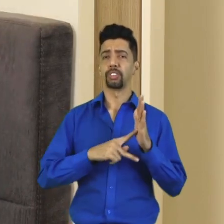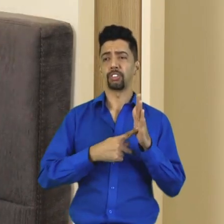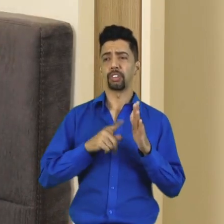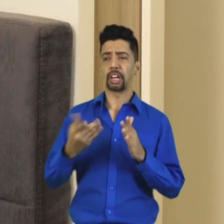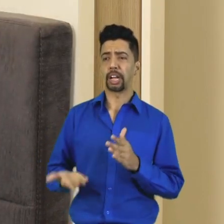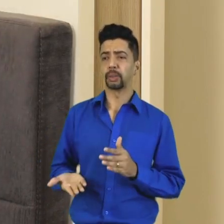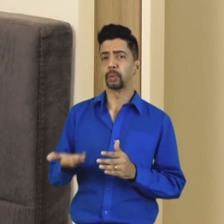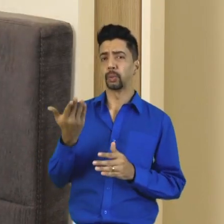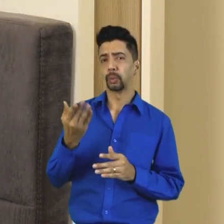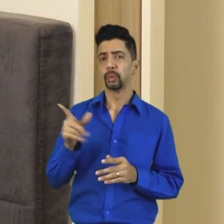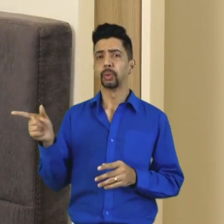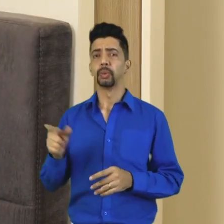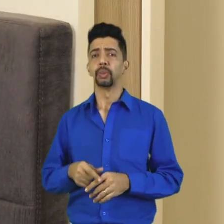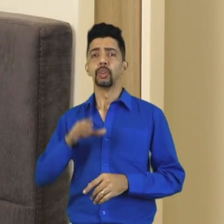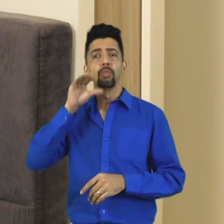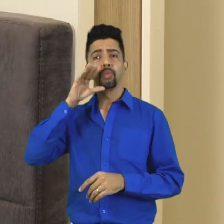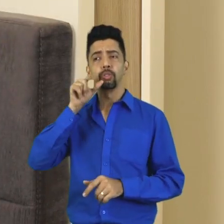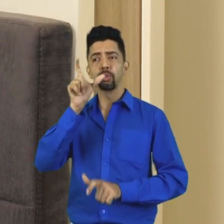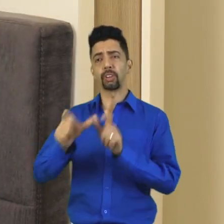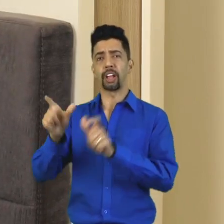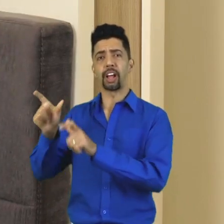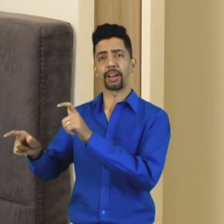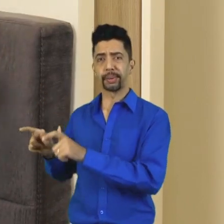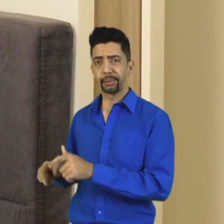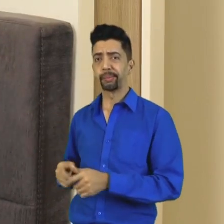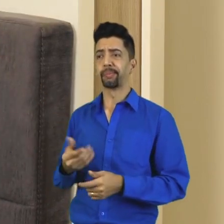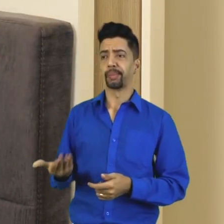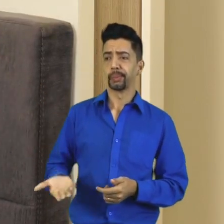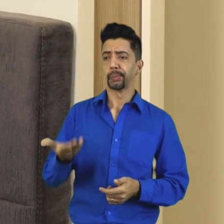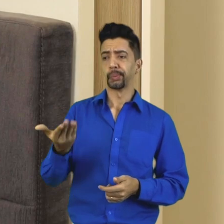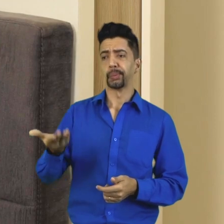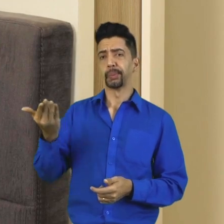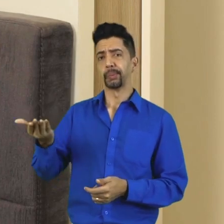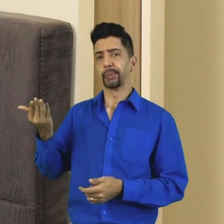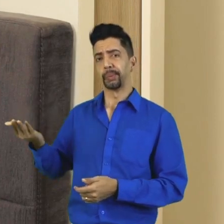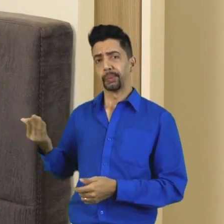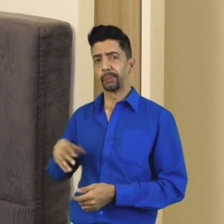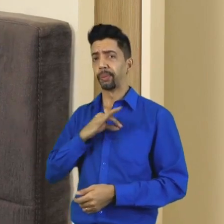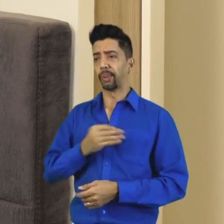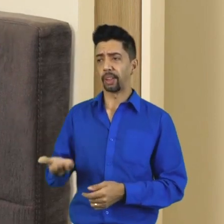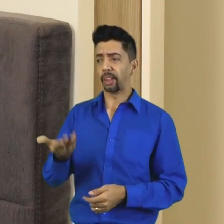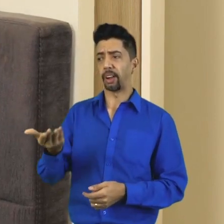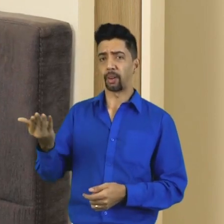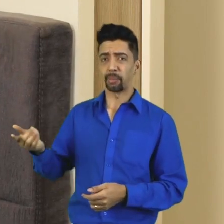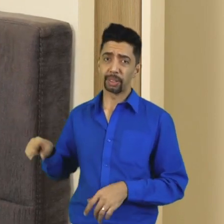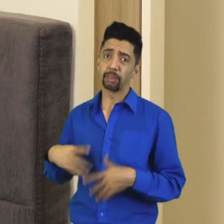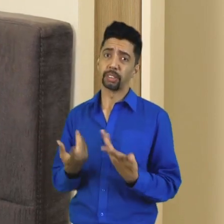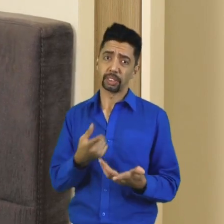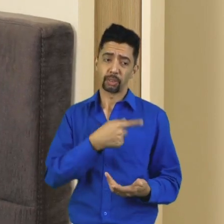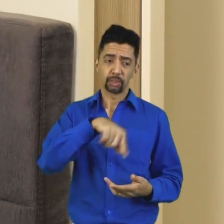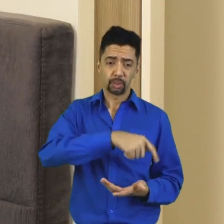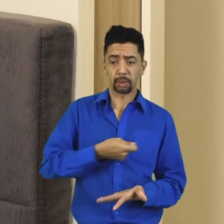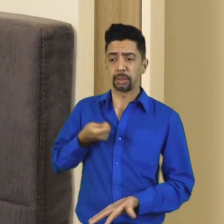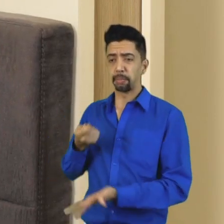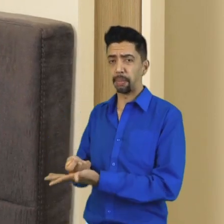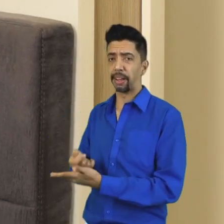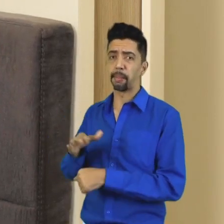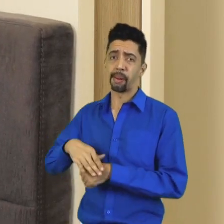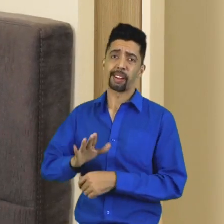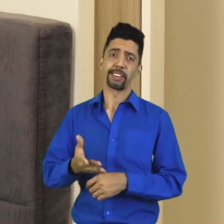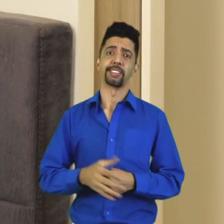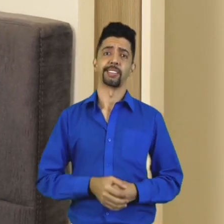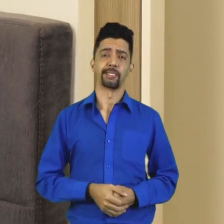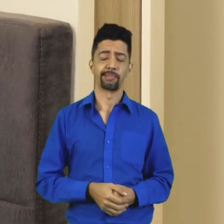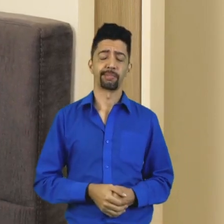empresas também cresceram. Tudo isso vai impactando, vai levando esse produto a custar mais. E lá está